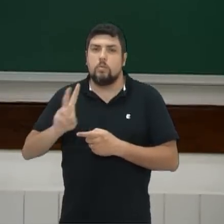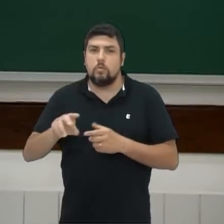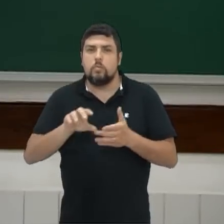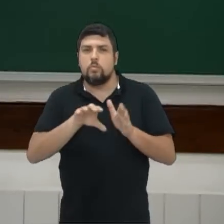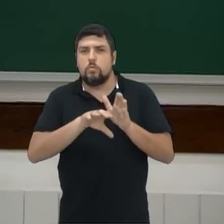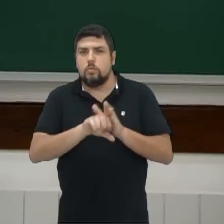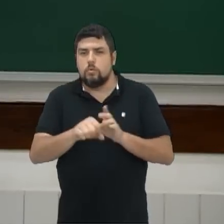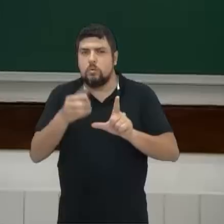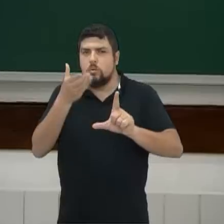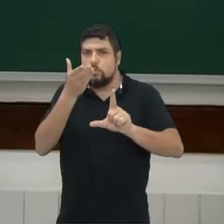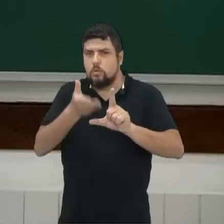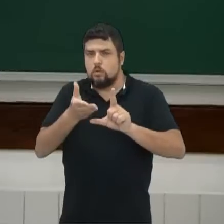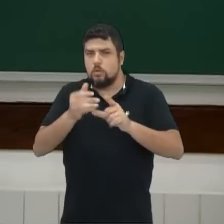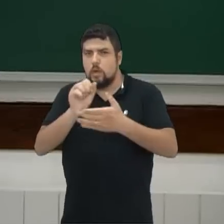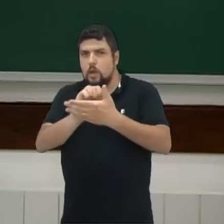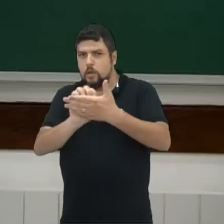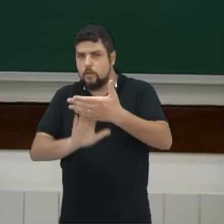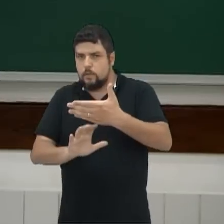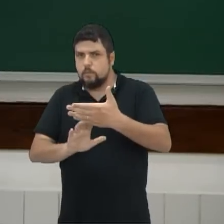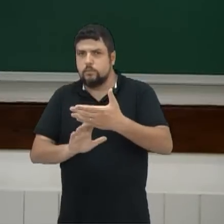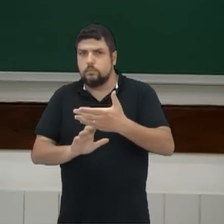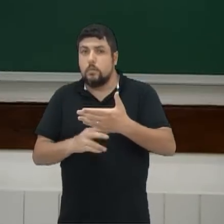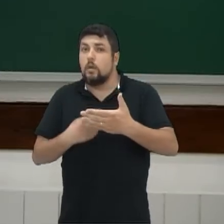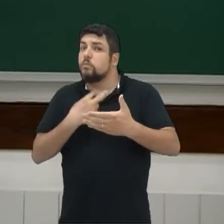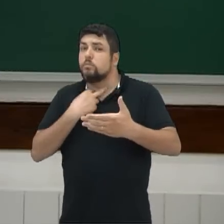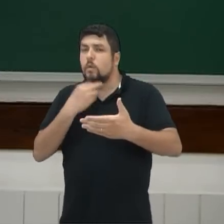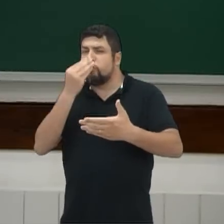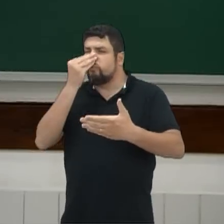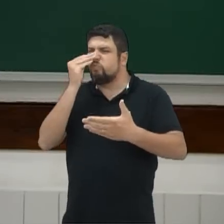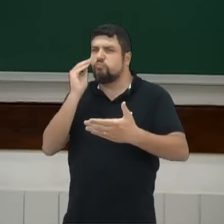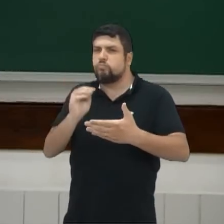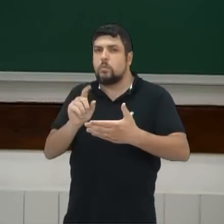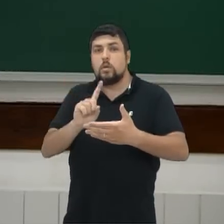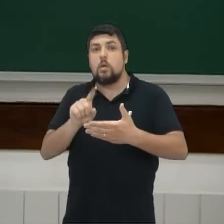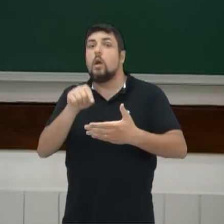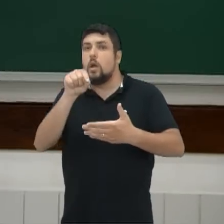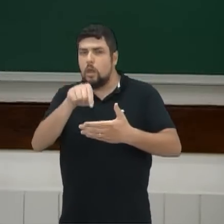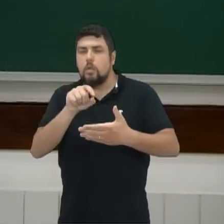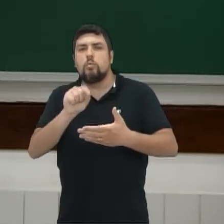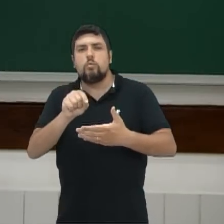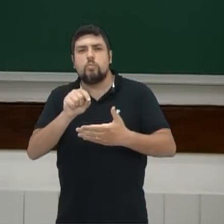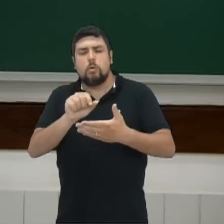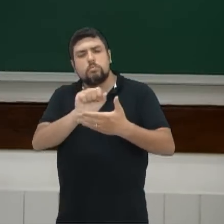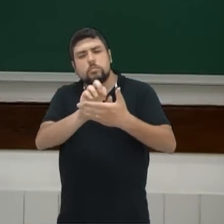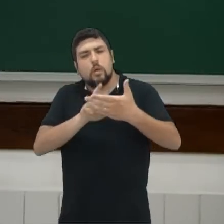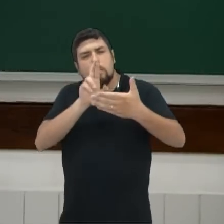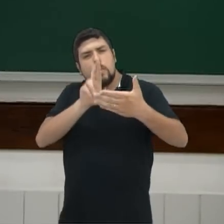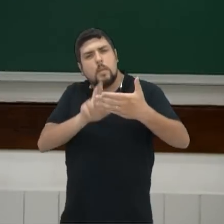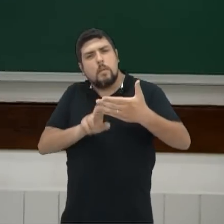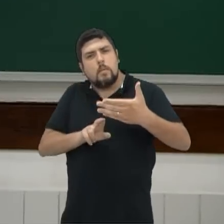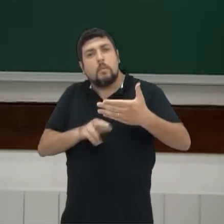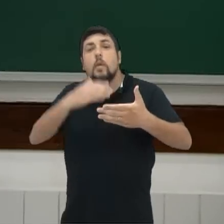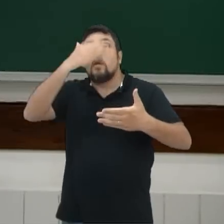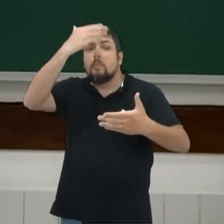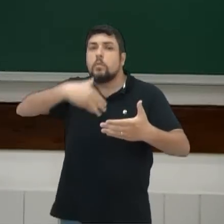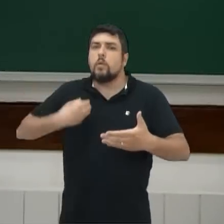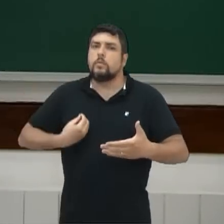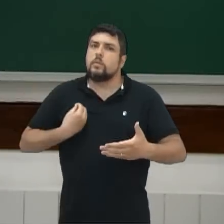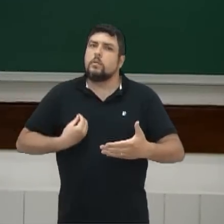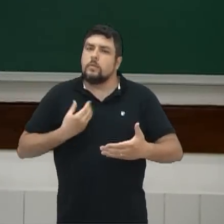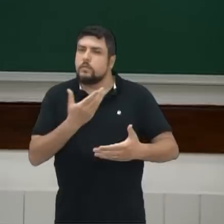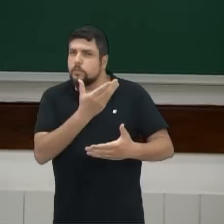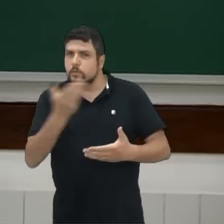Classroom. Não podem deixar de fazer ela, porque é ela que está computando a presença dos senhores. Também acessem o aplicativo do